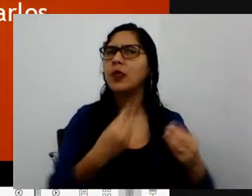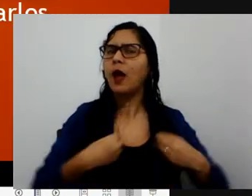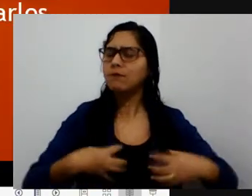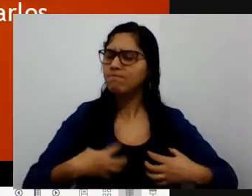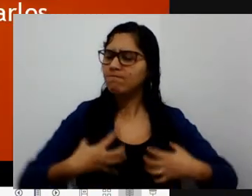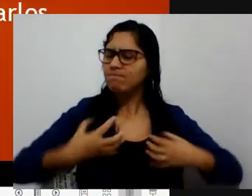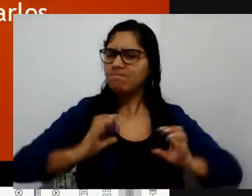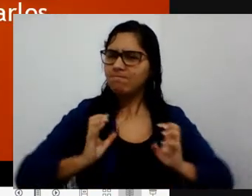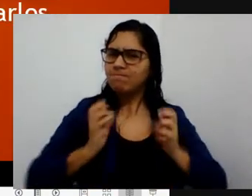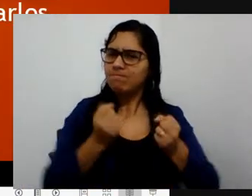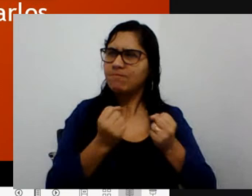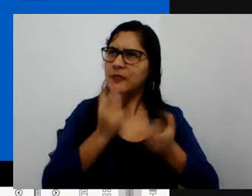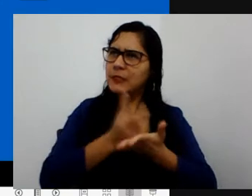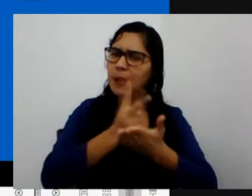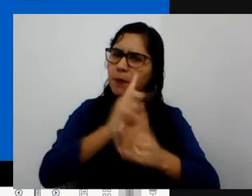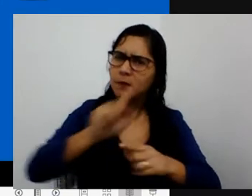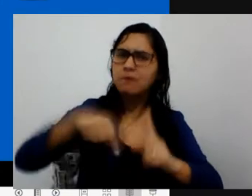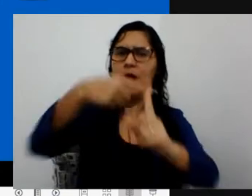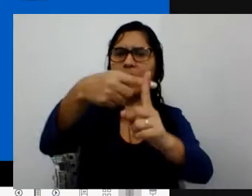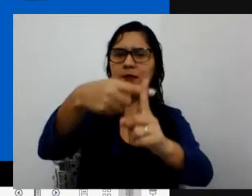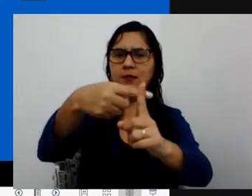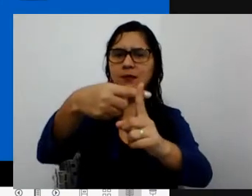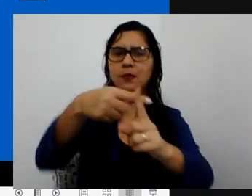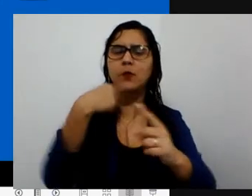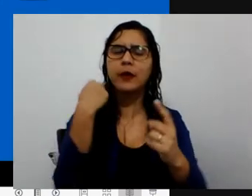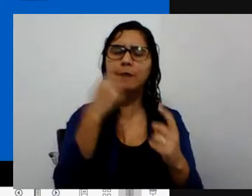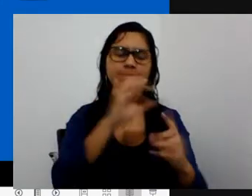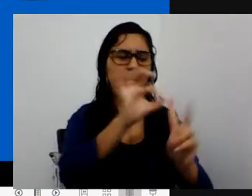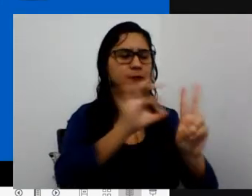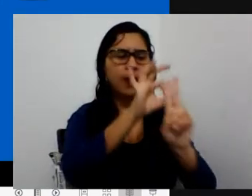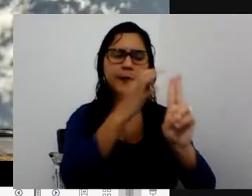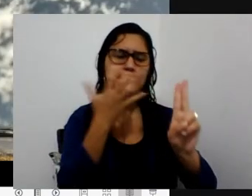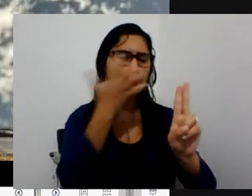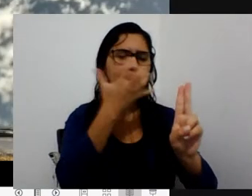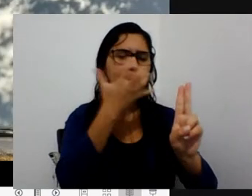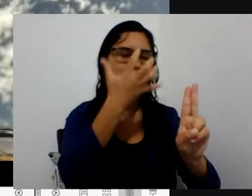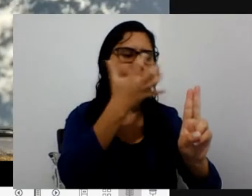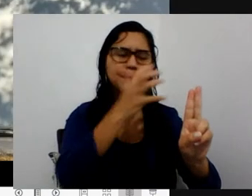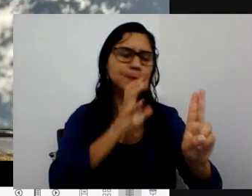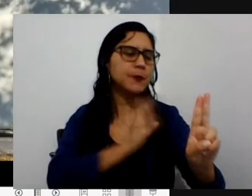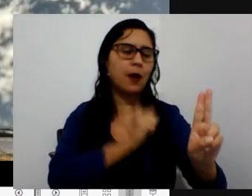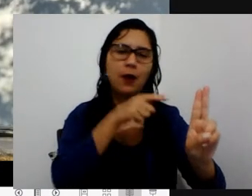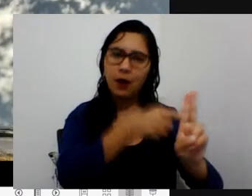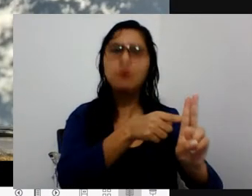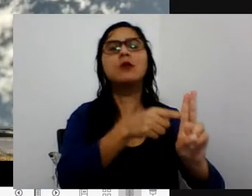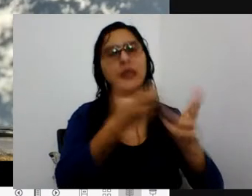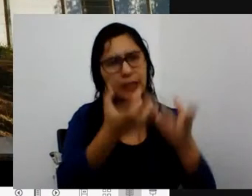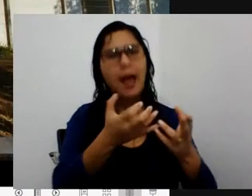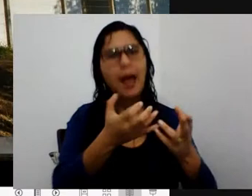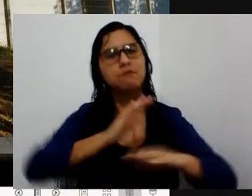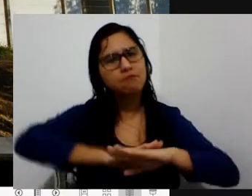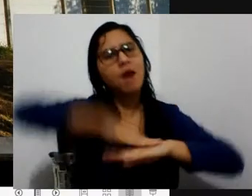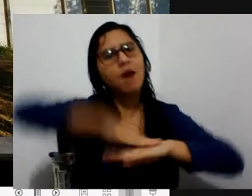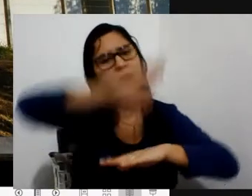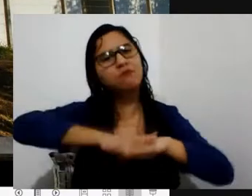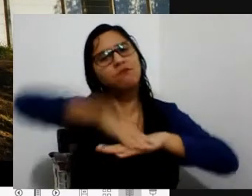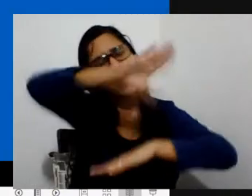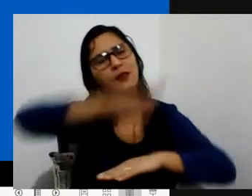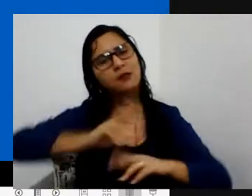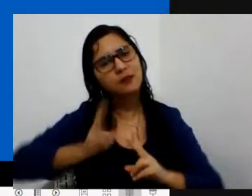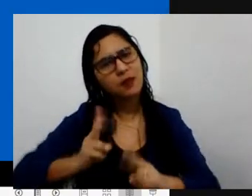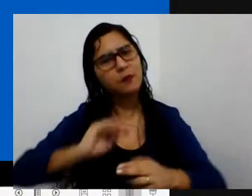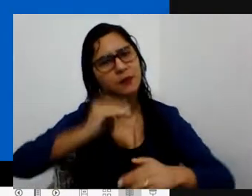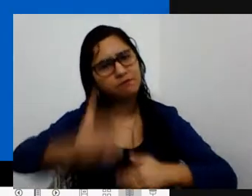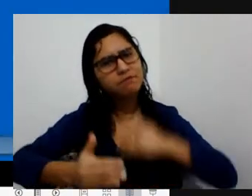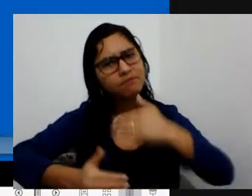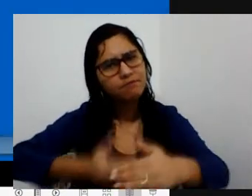ir sempre além. Nossa paixão pela UFSCar nos faz sempre querer ir mais longe e oferecer